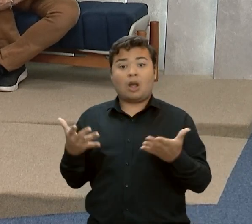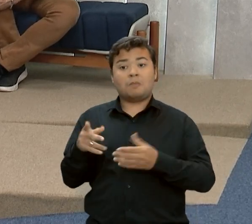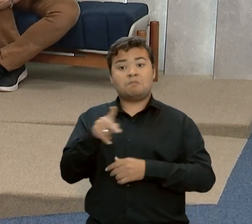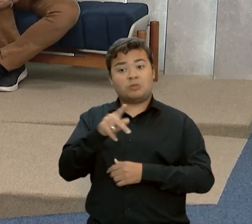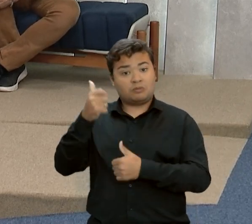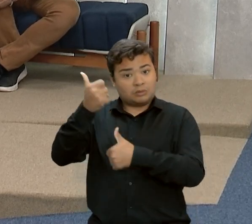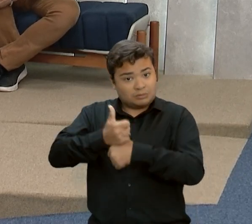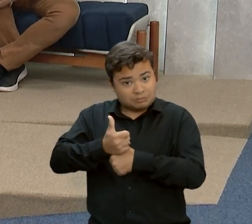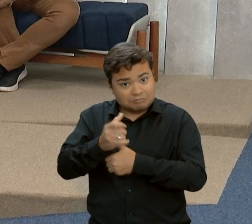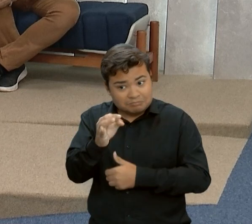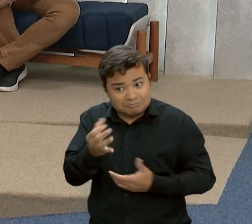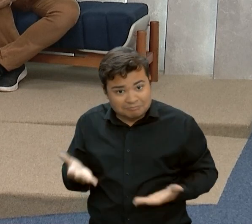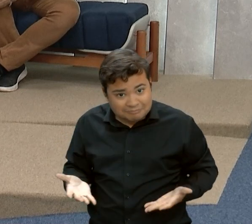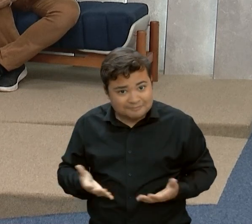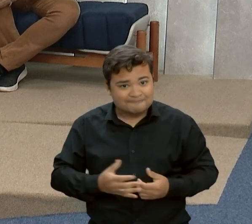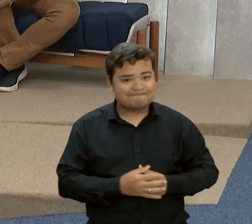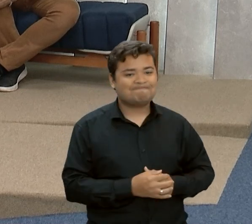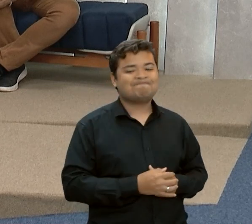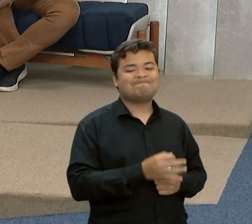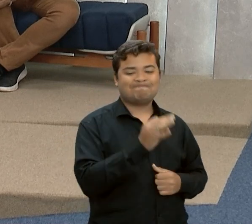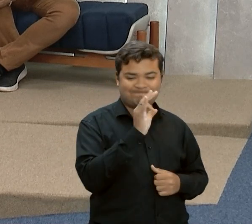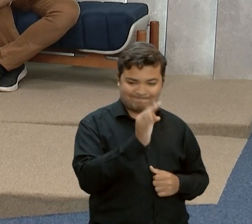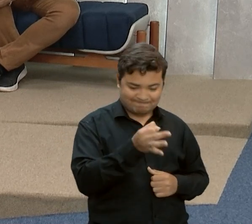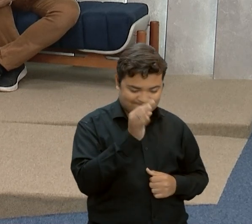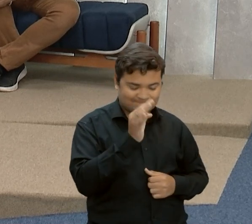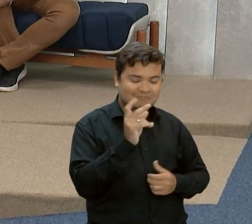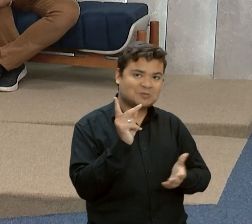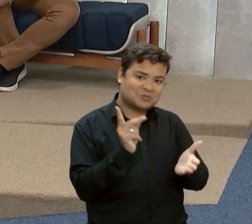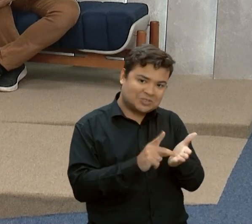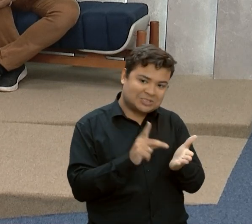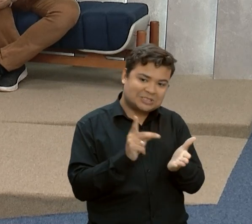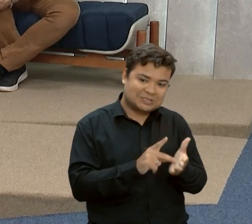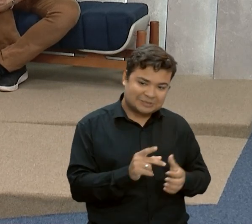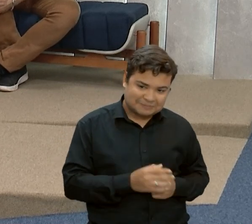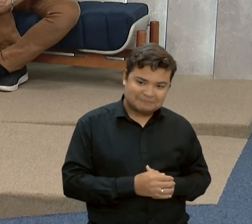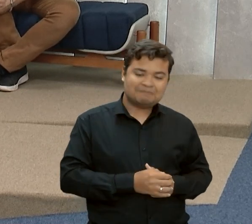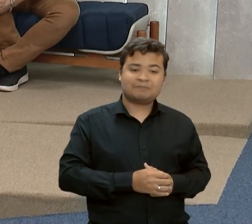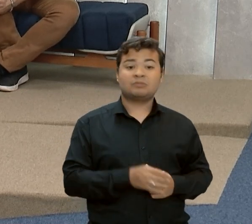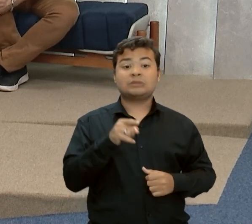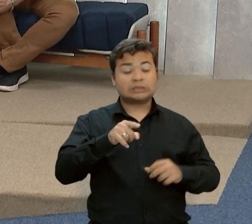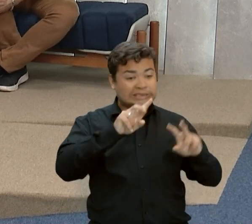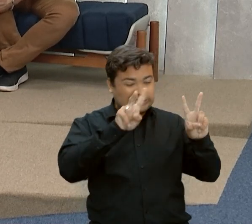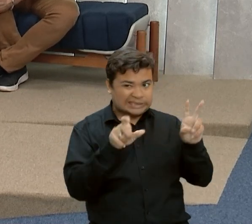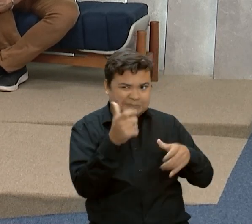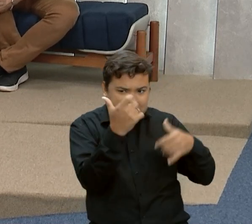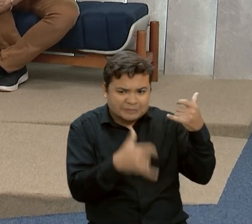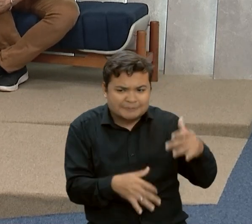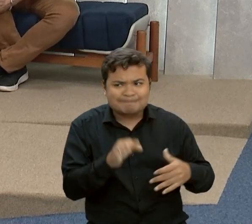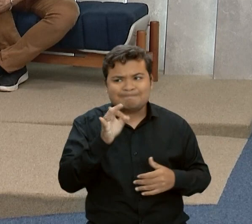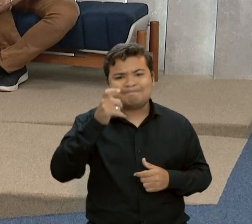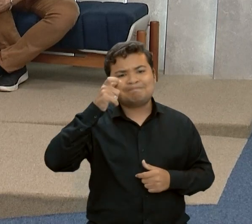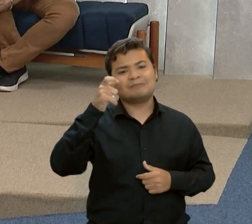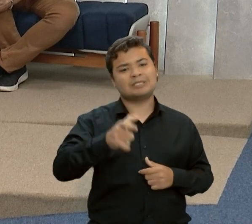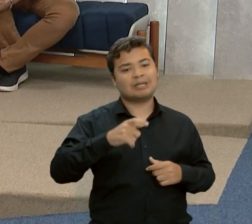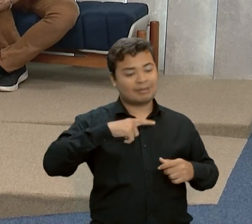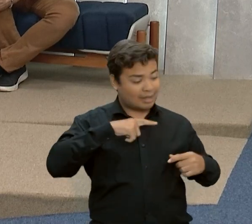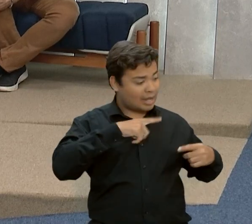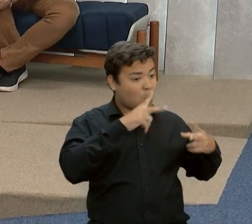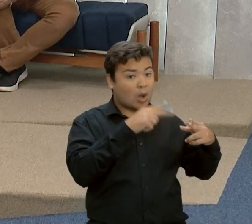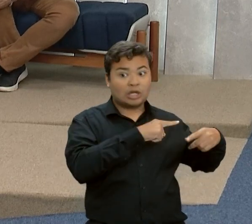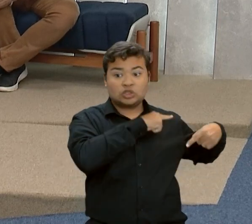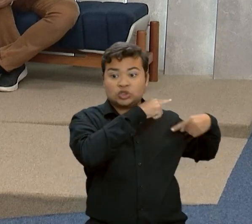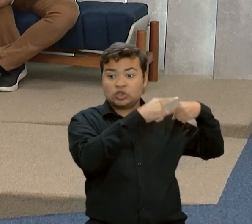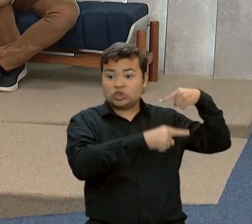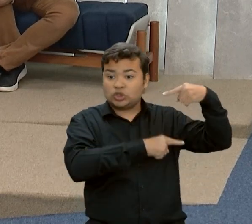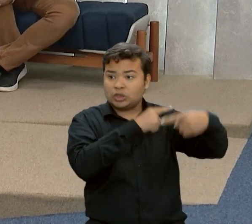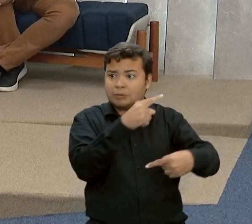televisão. Exatamente, né? E é interessante essa questão, né, das gerações, né, são muito